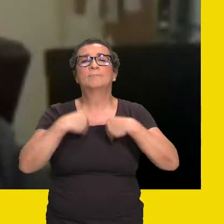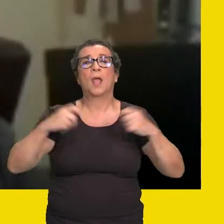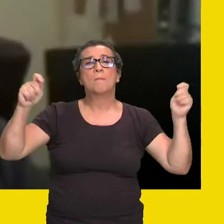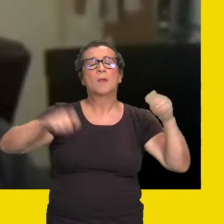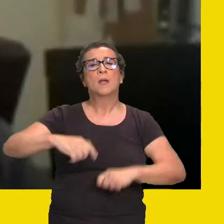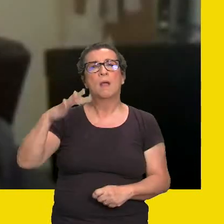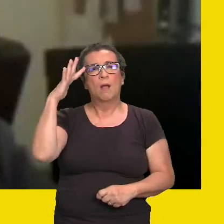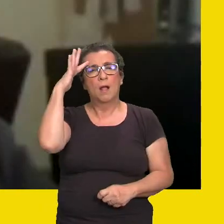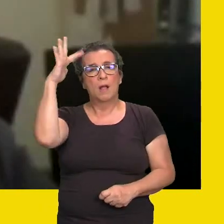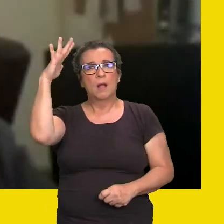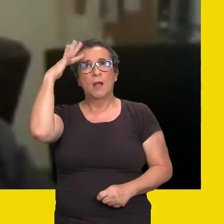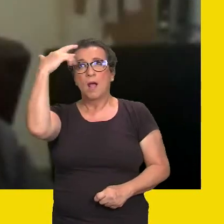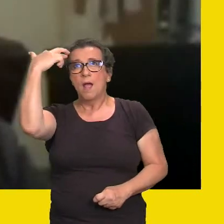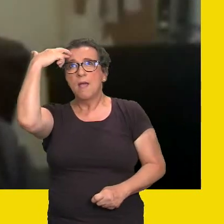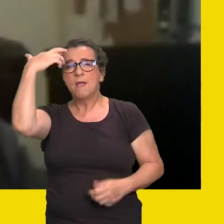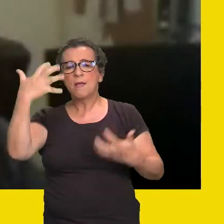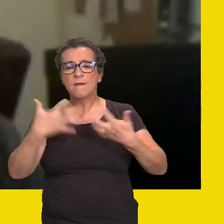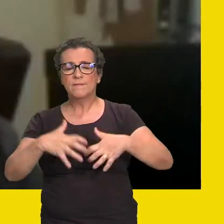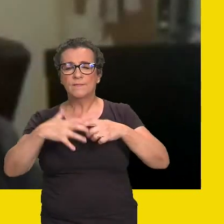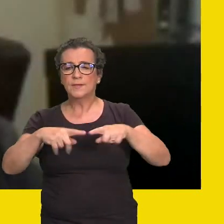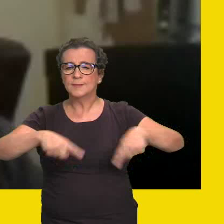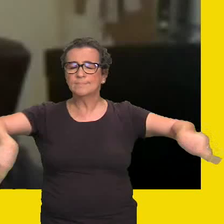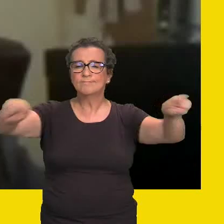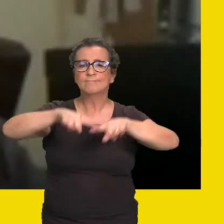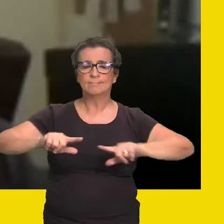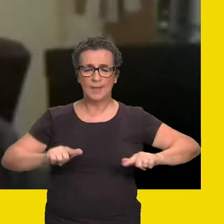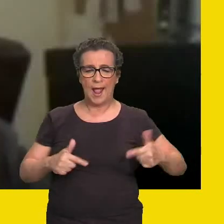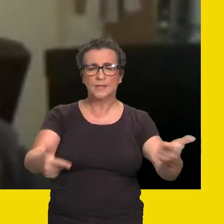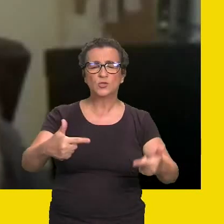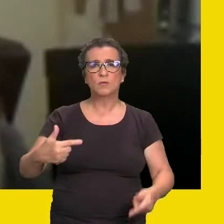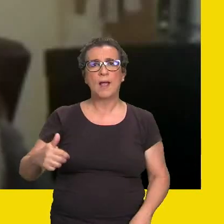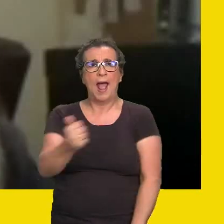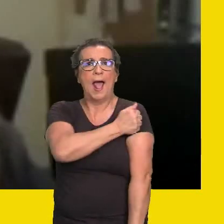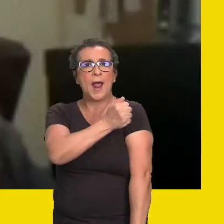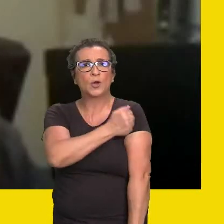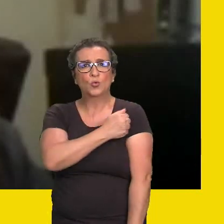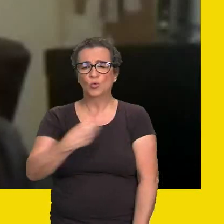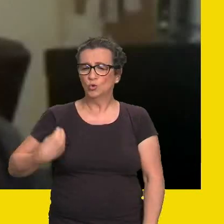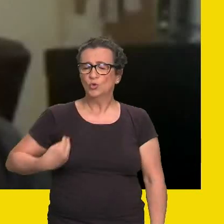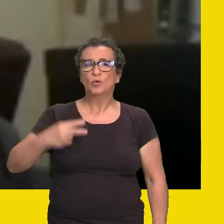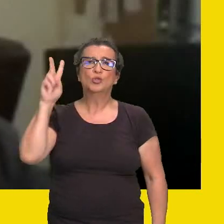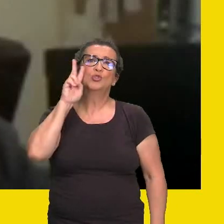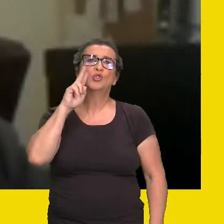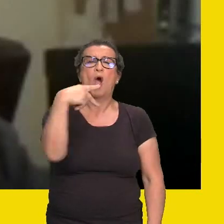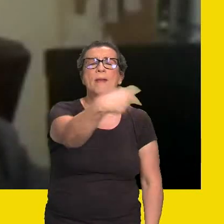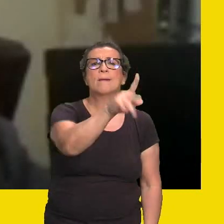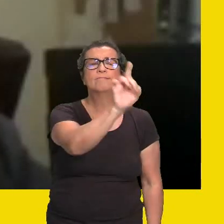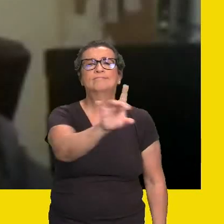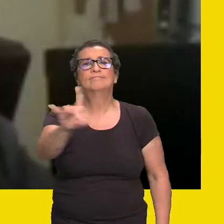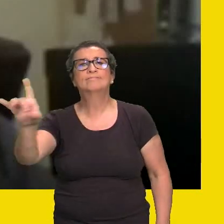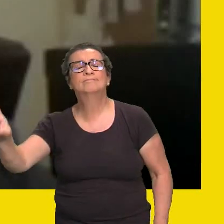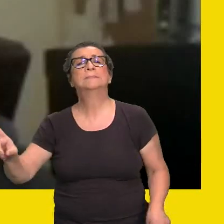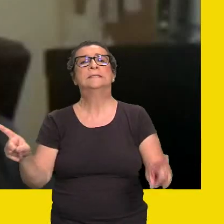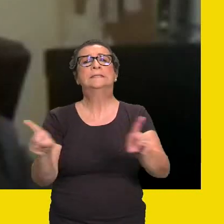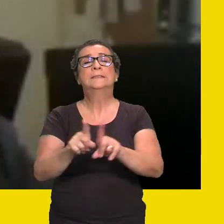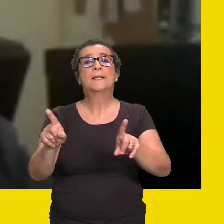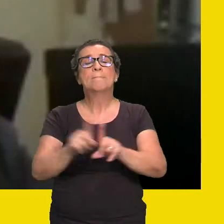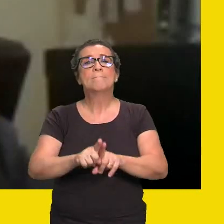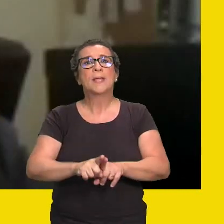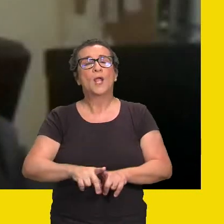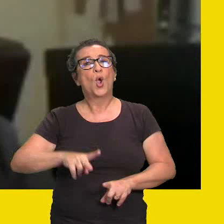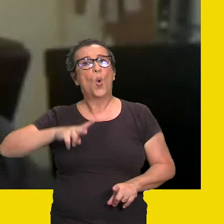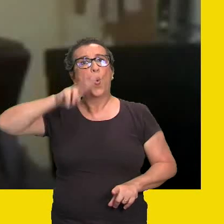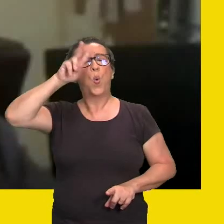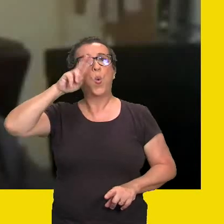a participação ativa dos alunos, trazendo sua história de vida, o sentido de educação e a potência da